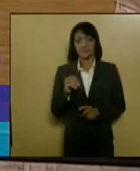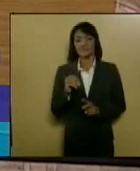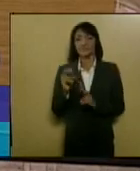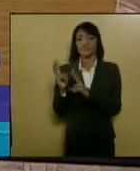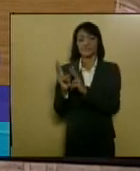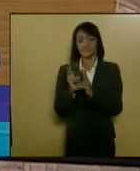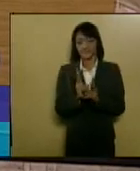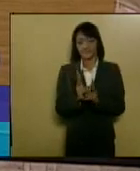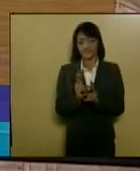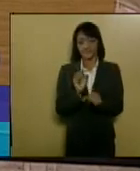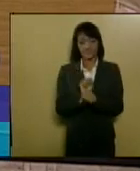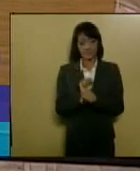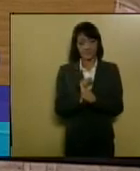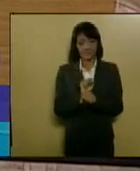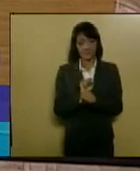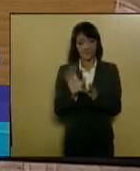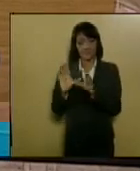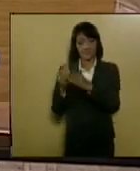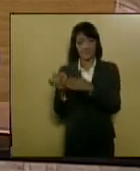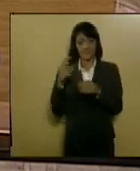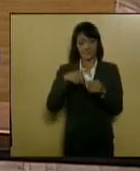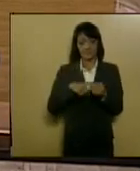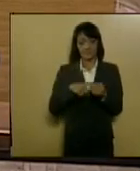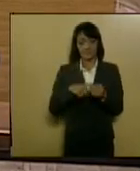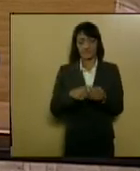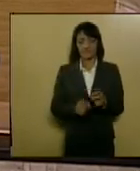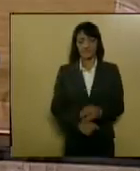não está suspensa até a volta da comissão.